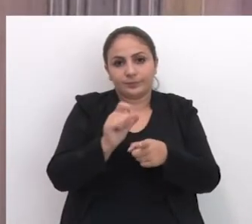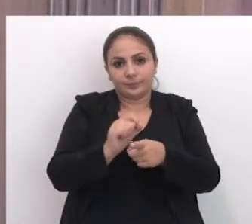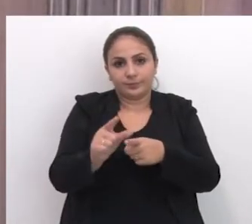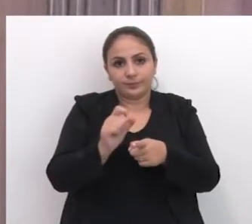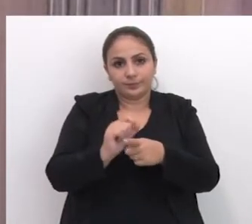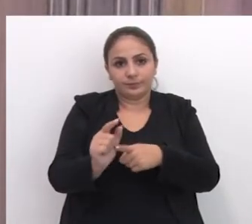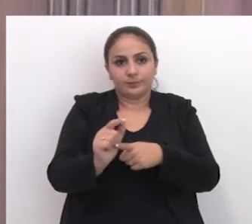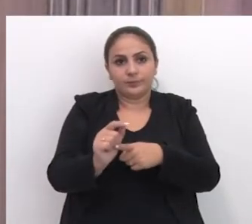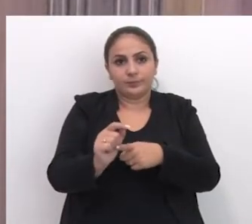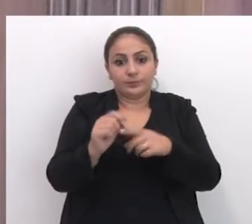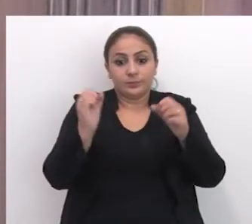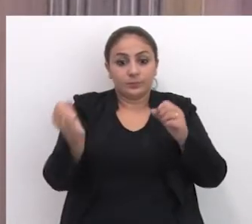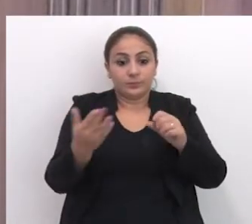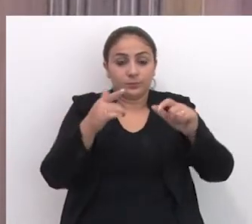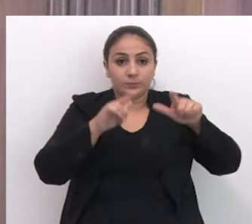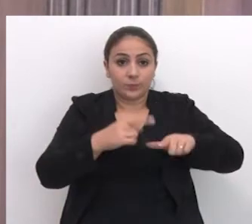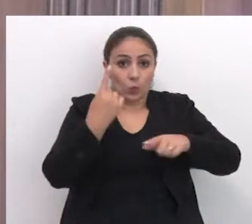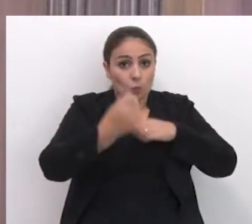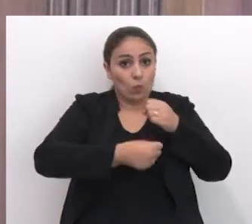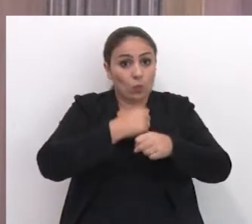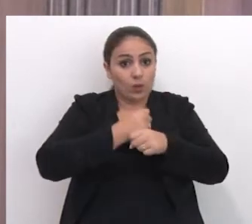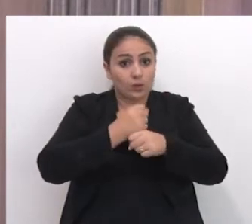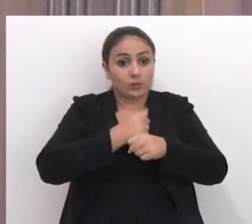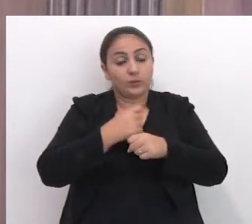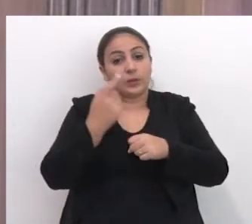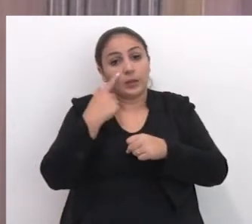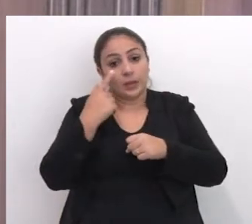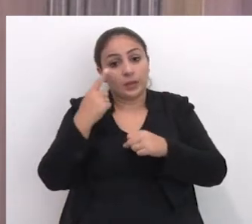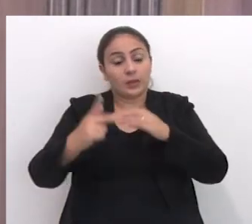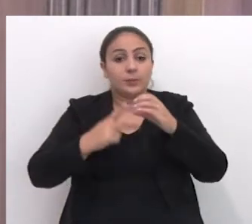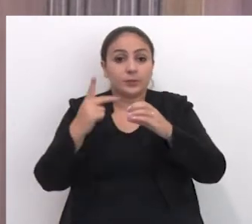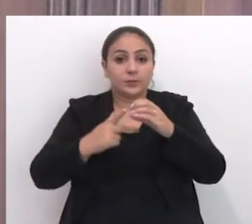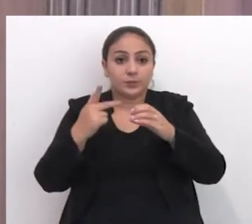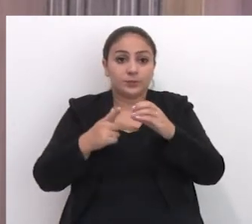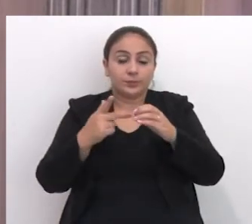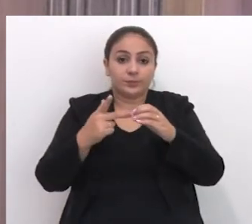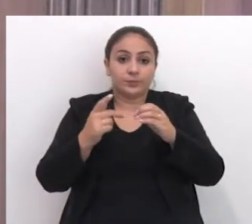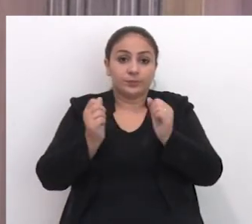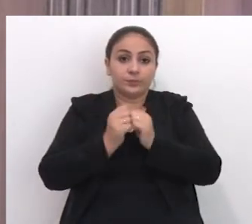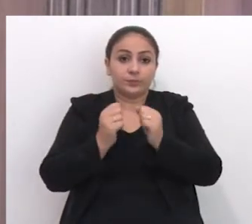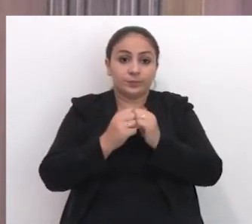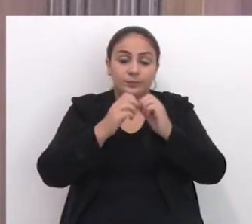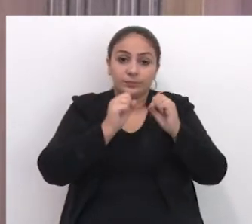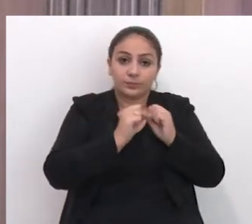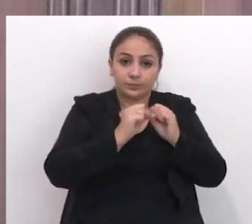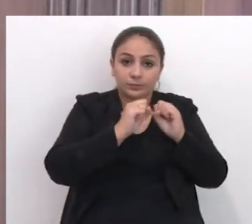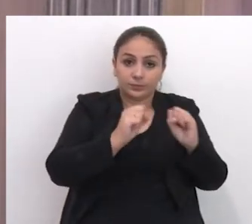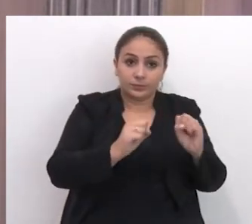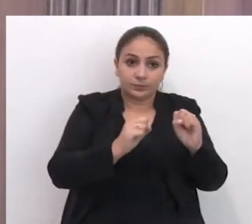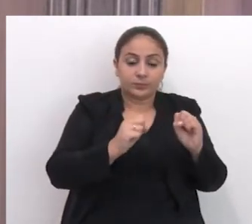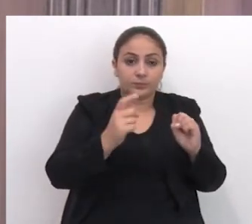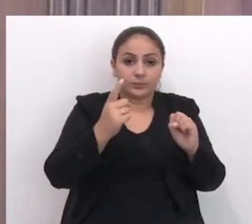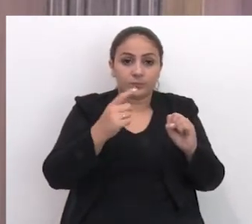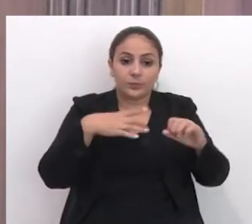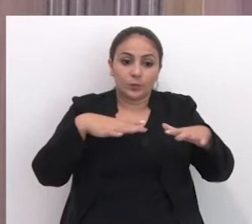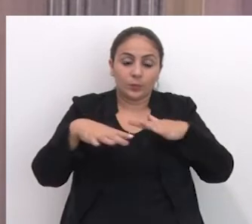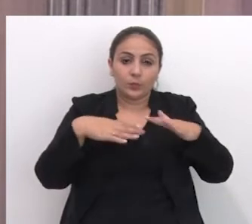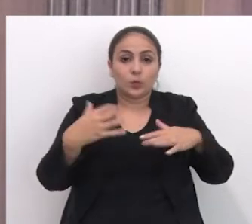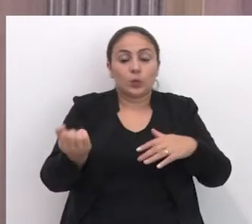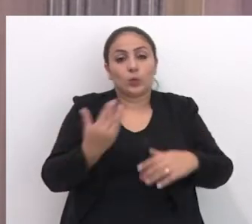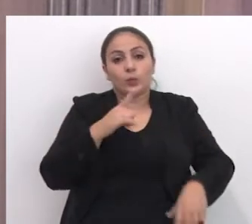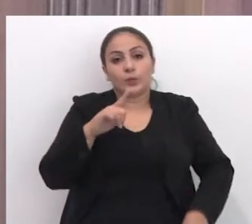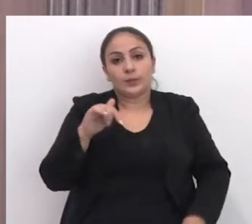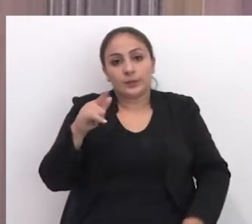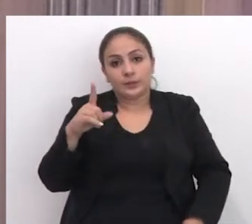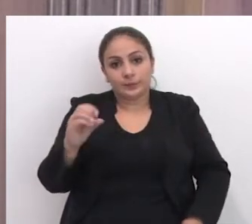aluguel do novo espaço por um ano e a Câmara de Vereadores, através da sua frente de segurança, vai cuidar da viabilidade do